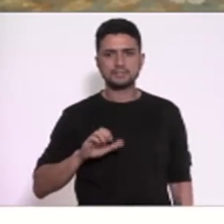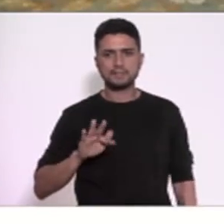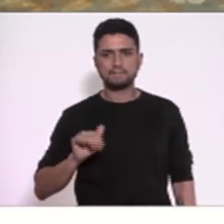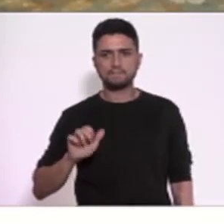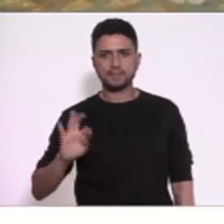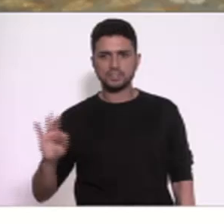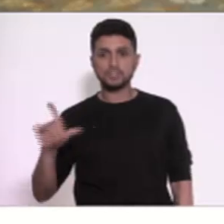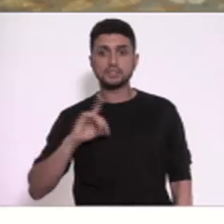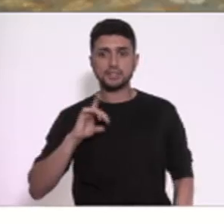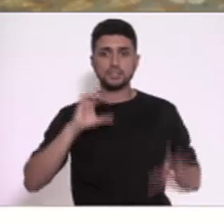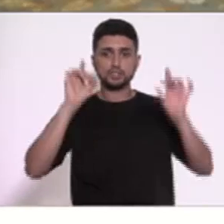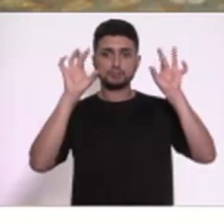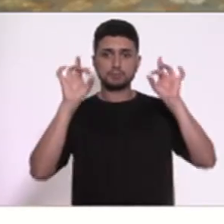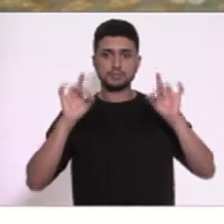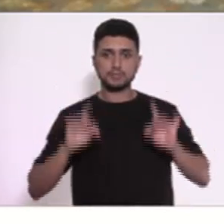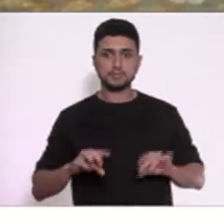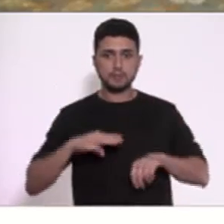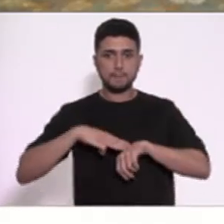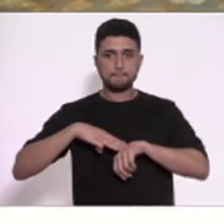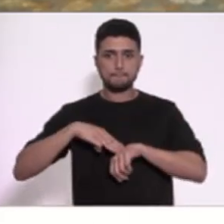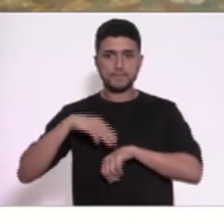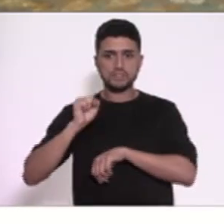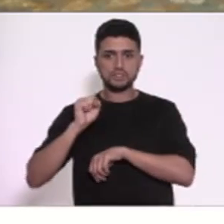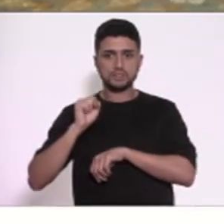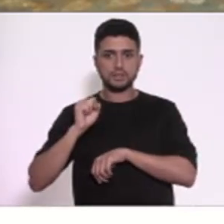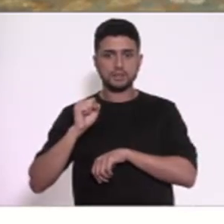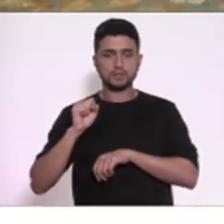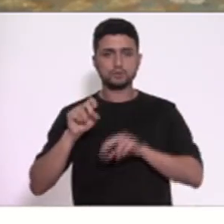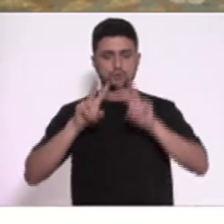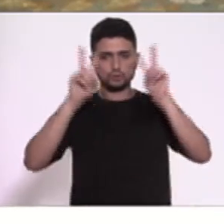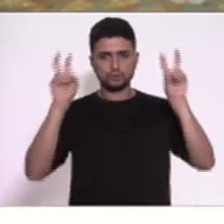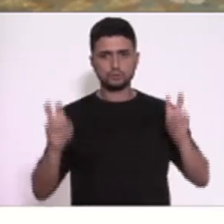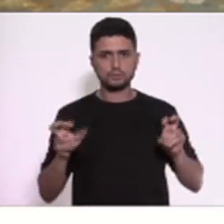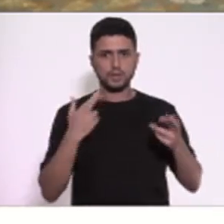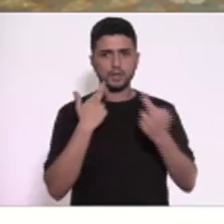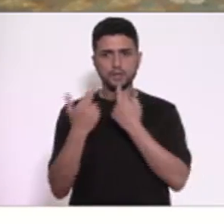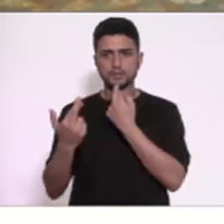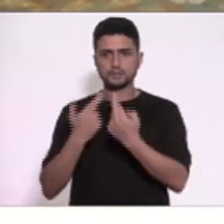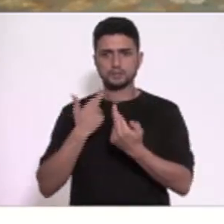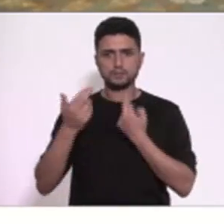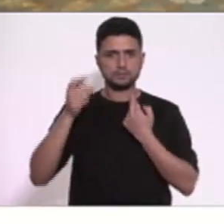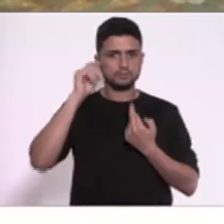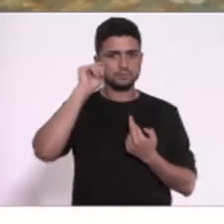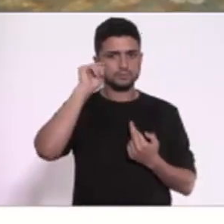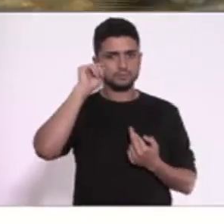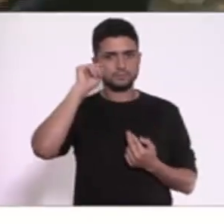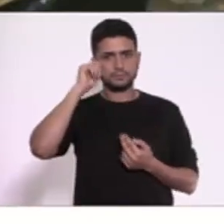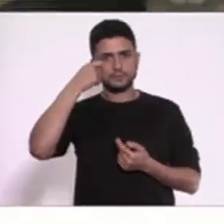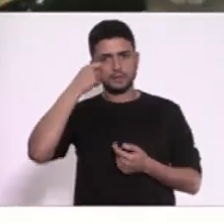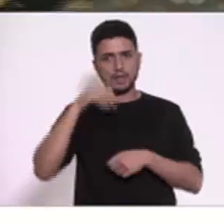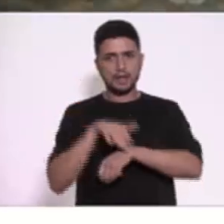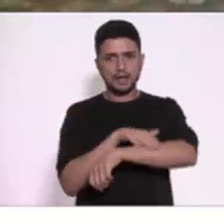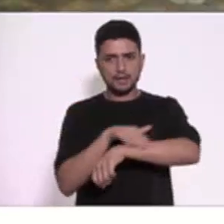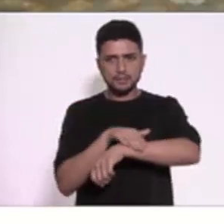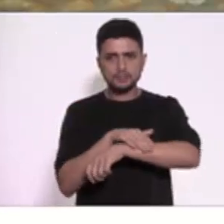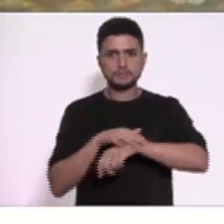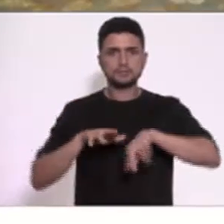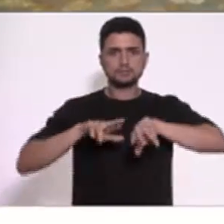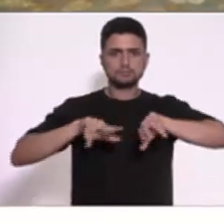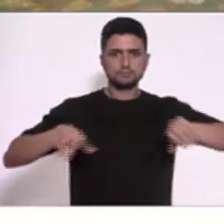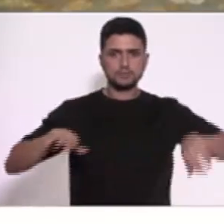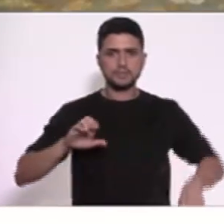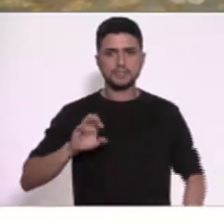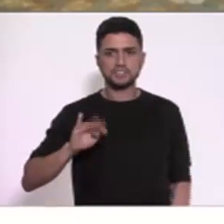uma especialização, um mestrado em relações étnico-raciais. Procurem se especializar e se atualizar nesse debate.